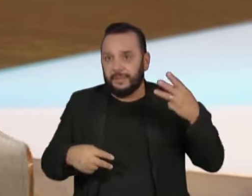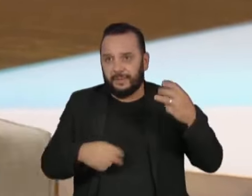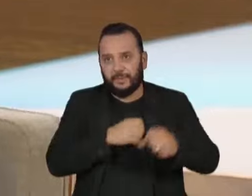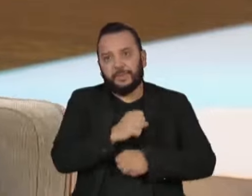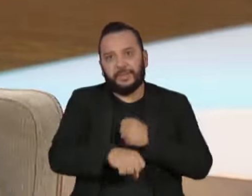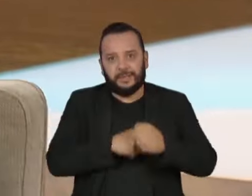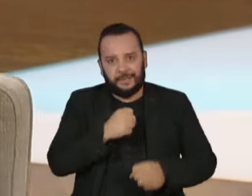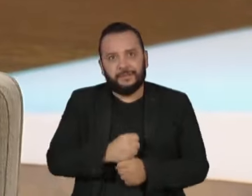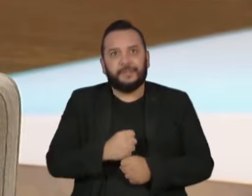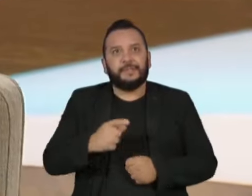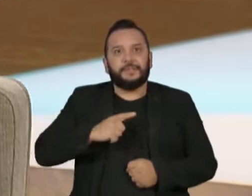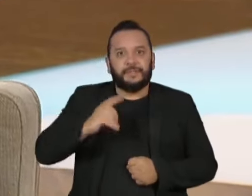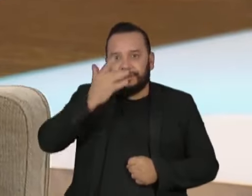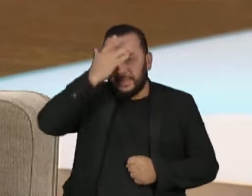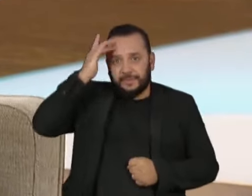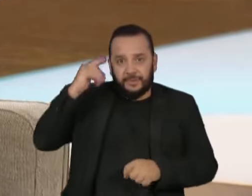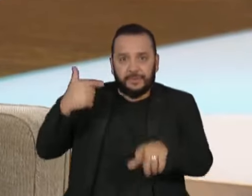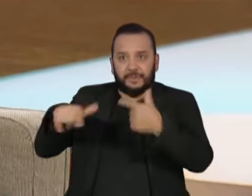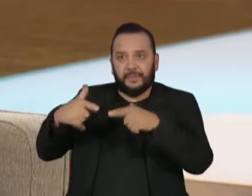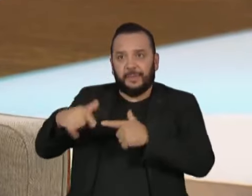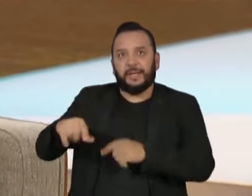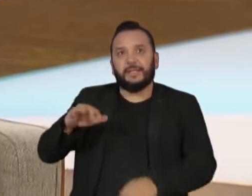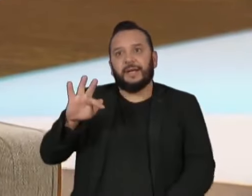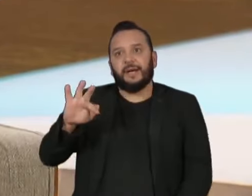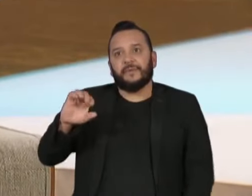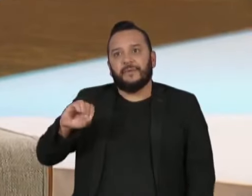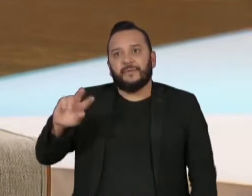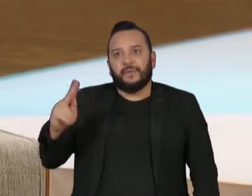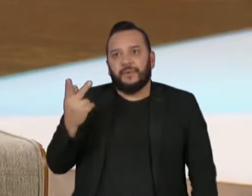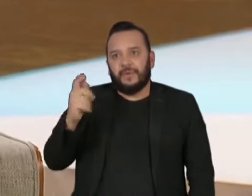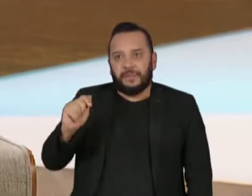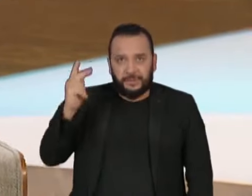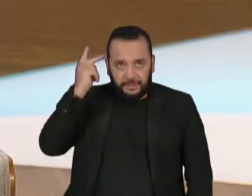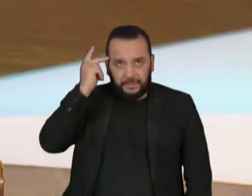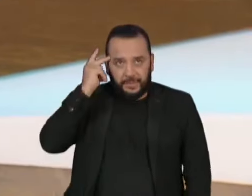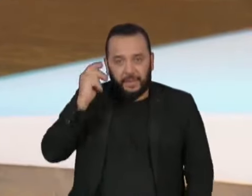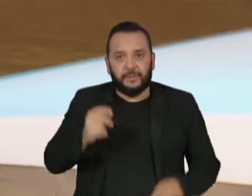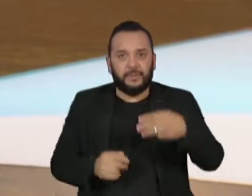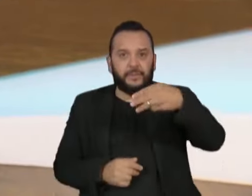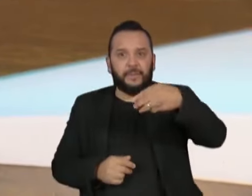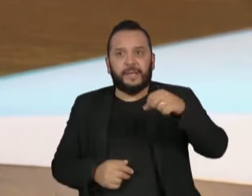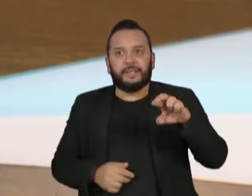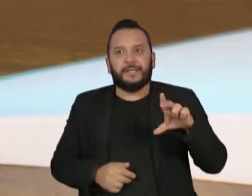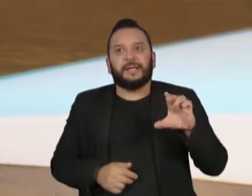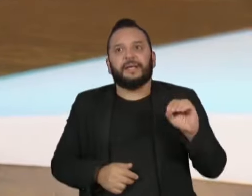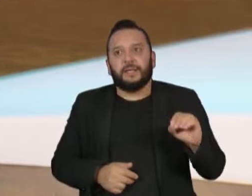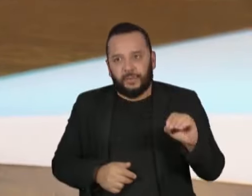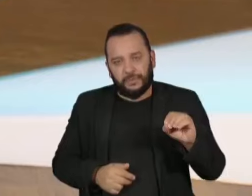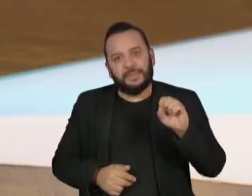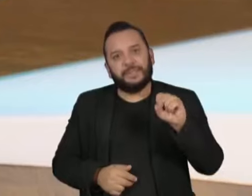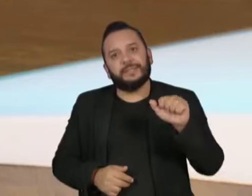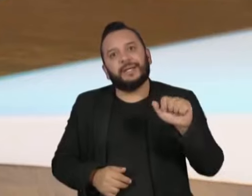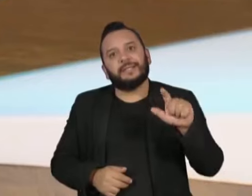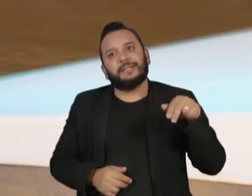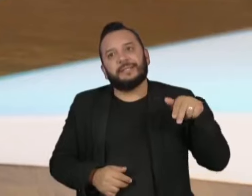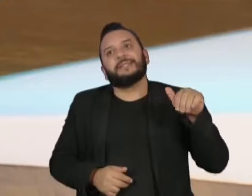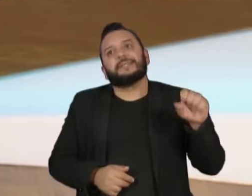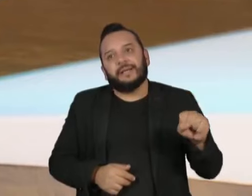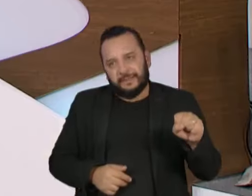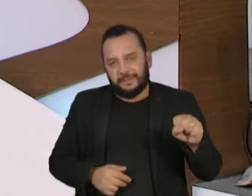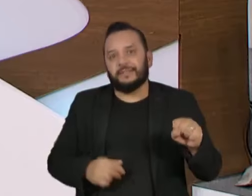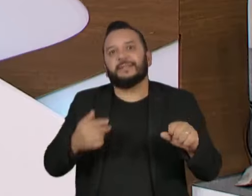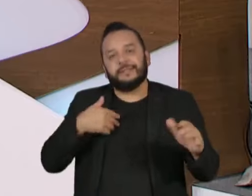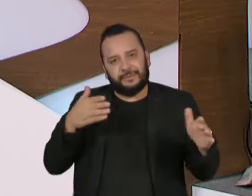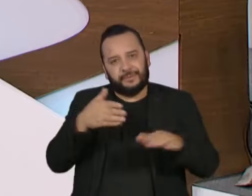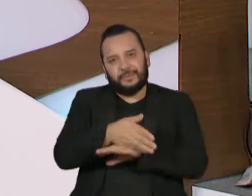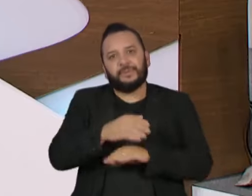tirou gente da folha no segundo e terceiro ano do se Marcelo Salinas uma série de jornalistas que se incorporaram